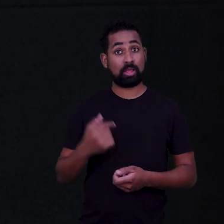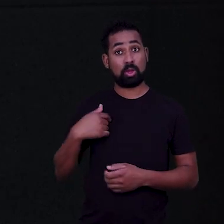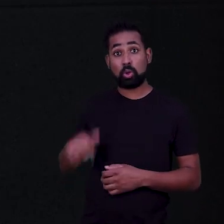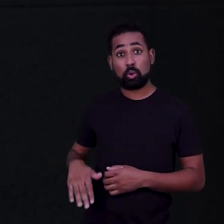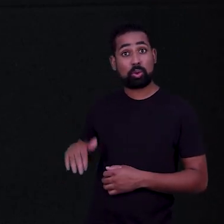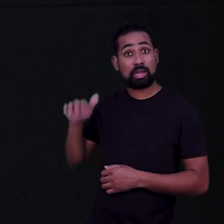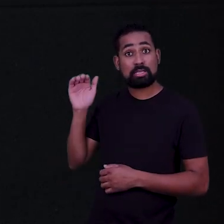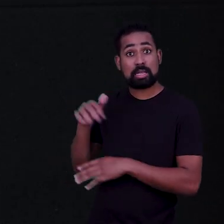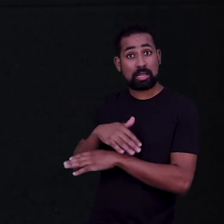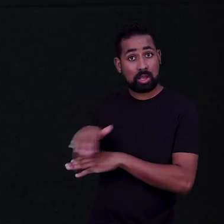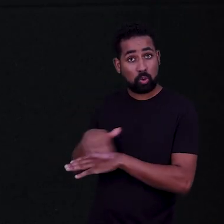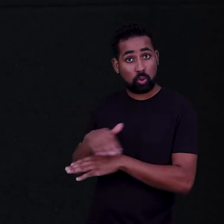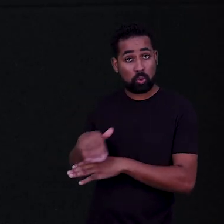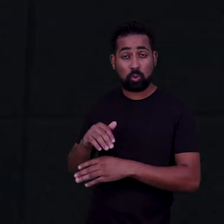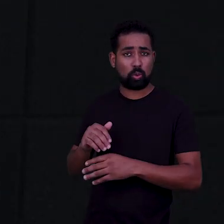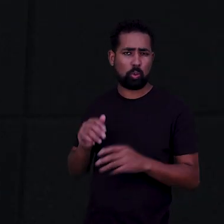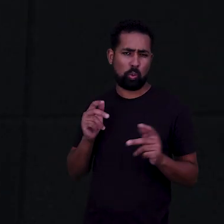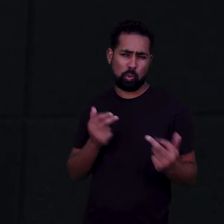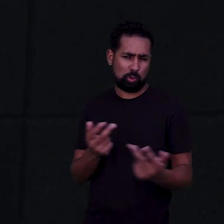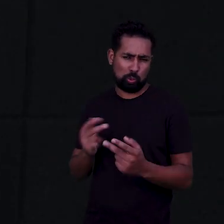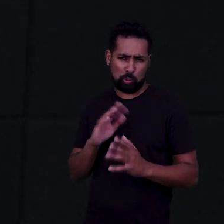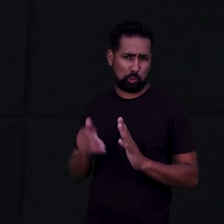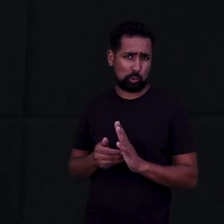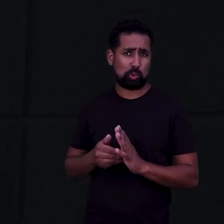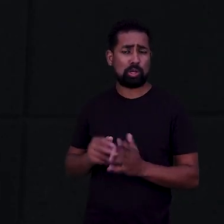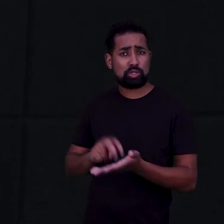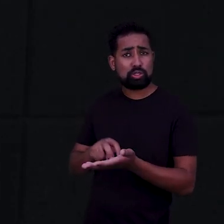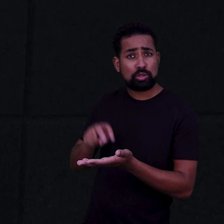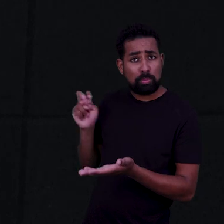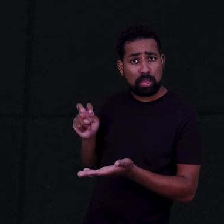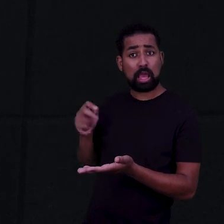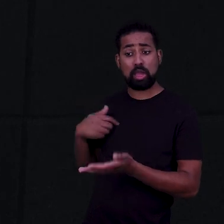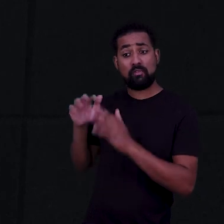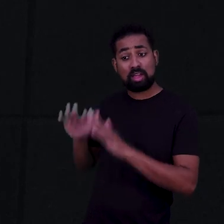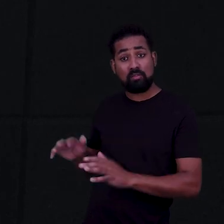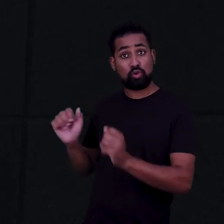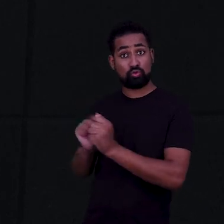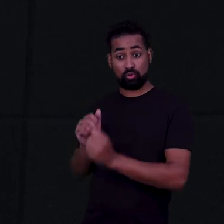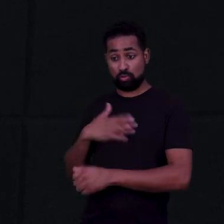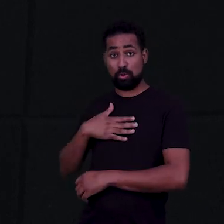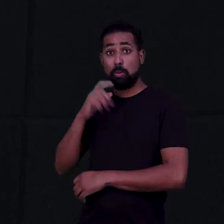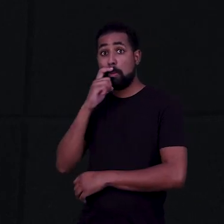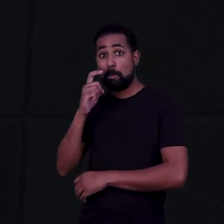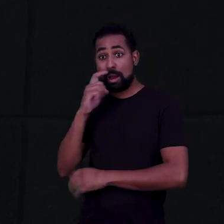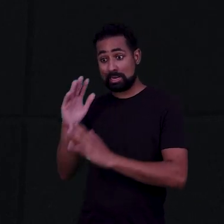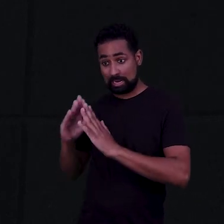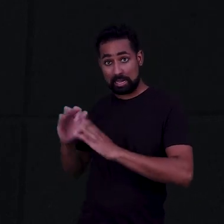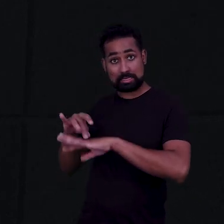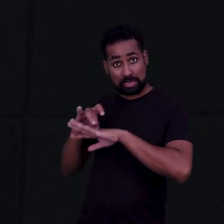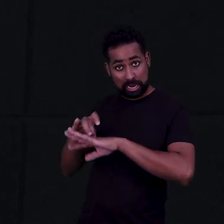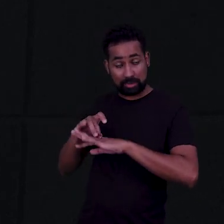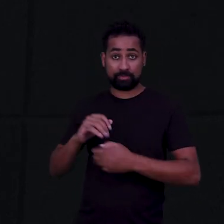eu cresci na rua como todo mundo. De manhã eu ficava com meu pai no açougue. E